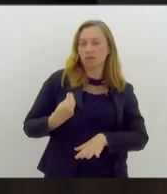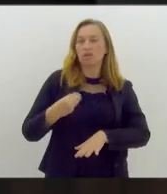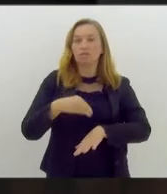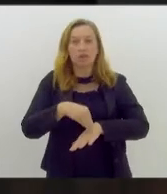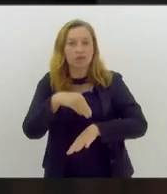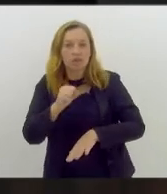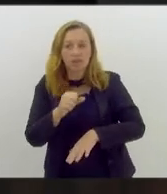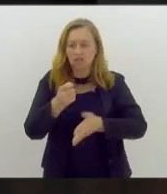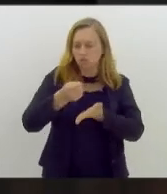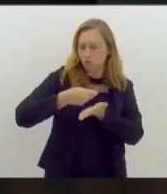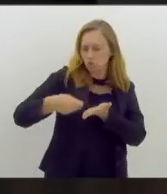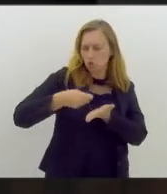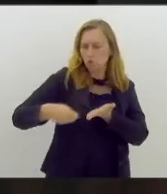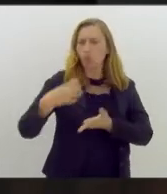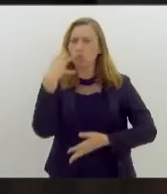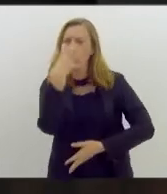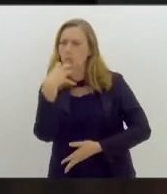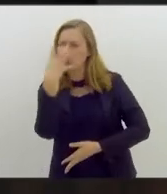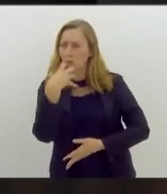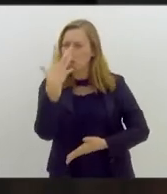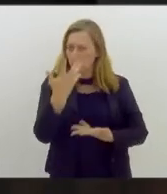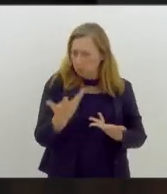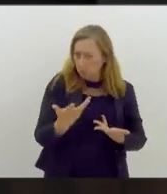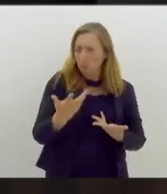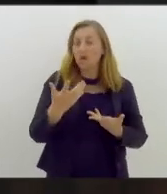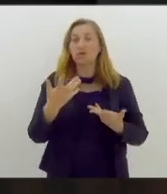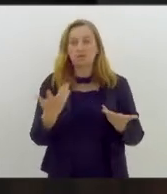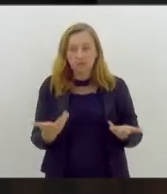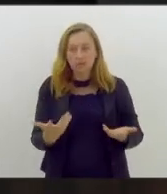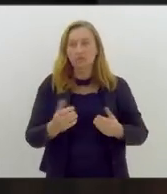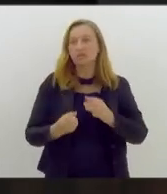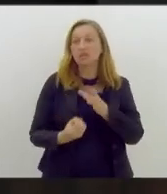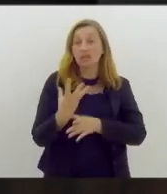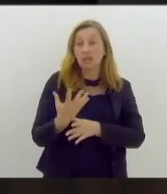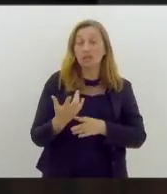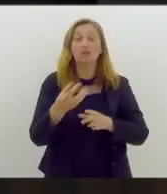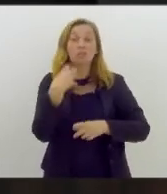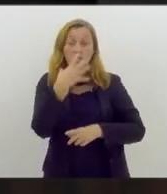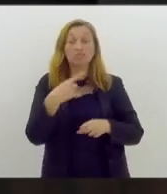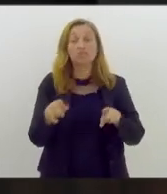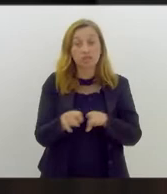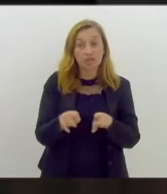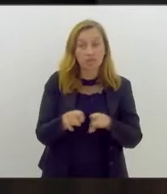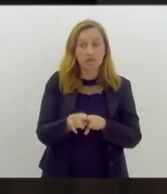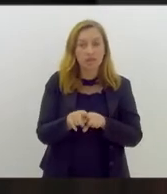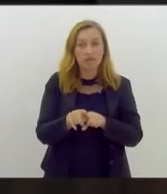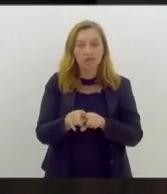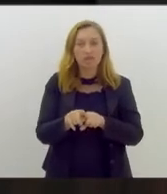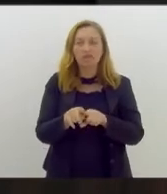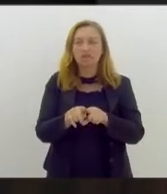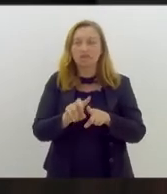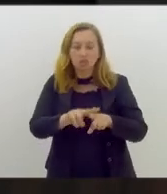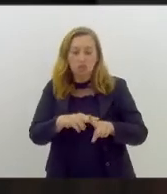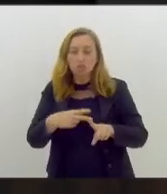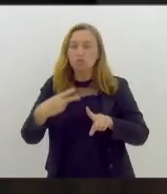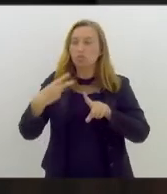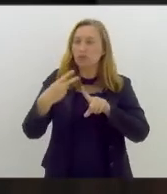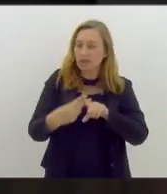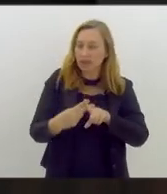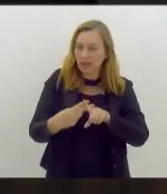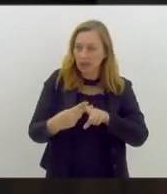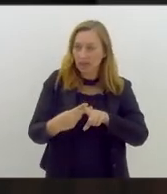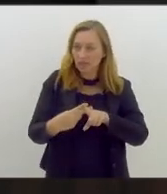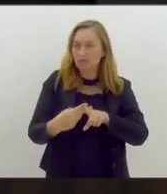Magistrado, escritor, músico, roteirista, cantor e compositor, é múltiplo, afável,